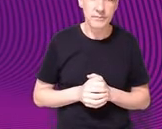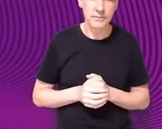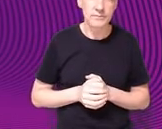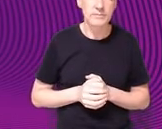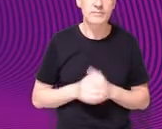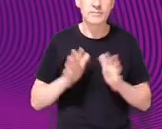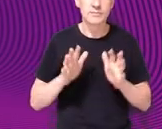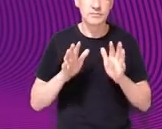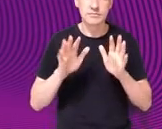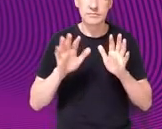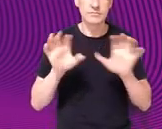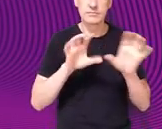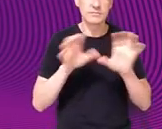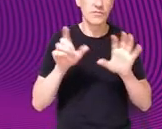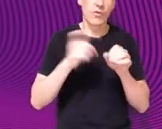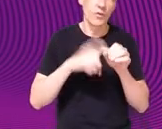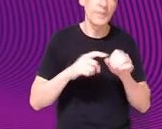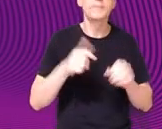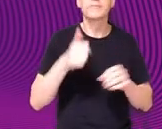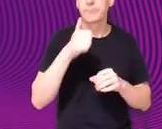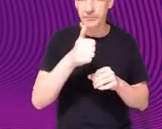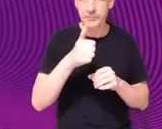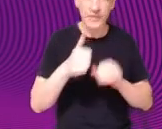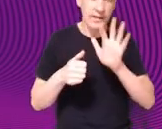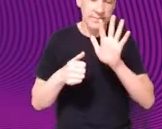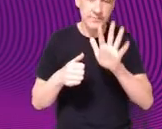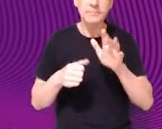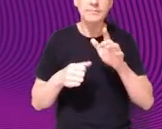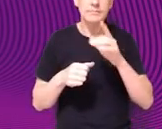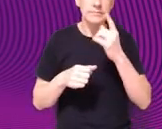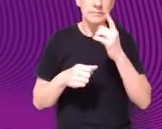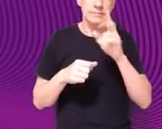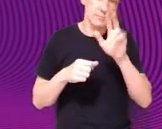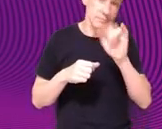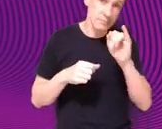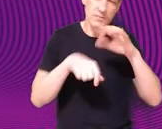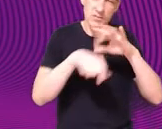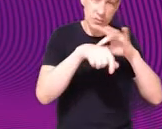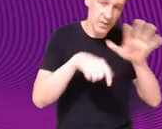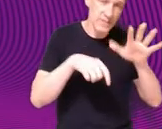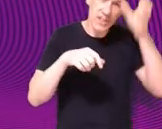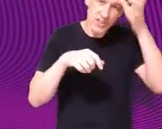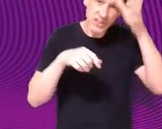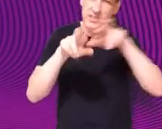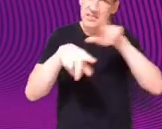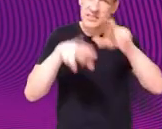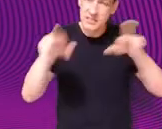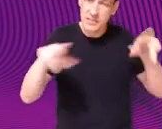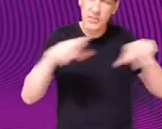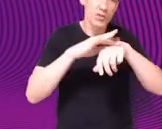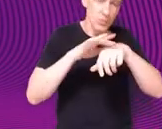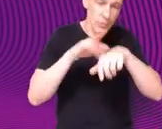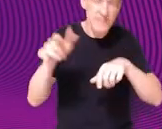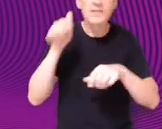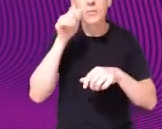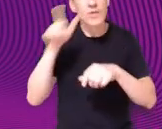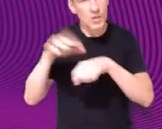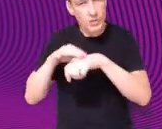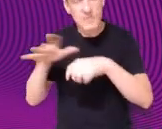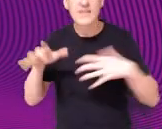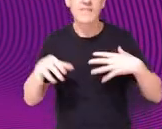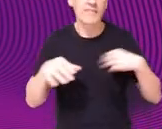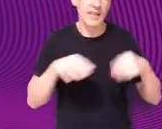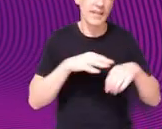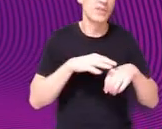O mapa dela que veio do pai com doença, vários tios com doença, ela com doença, o filho com doença, a